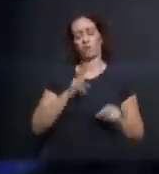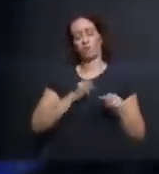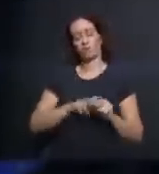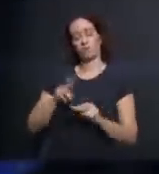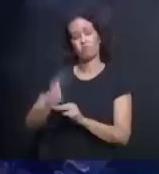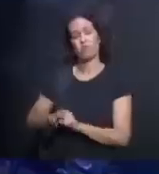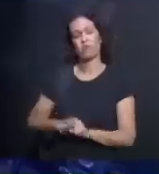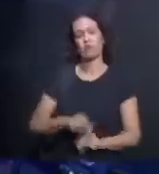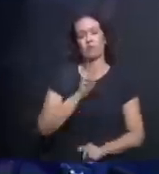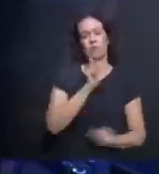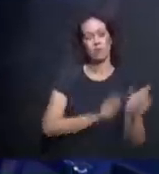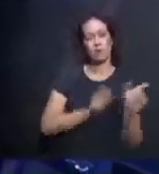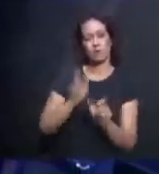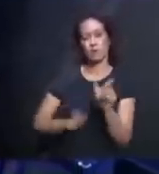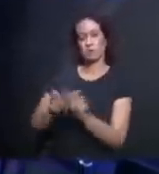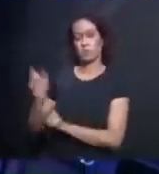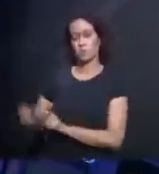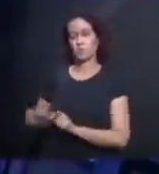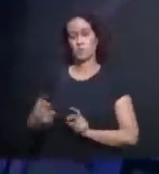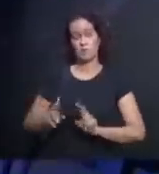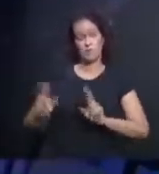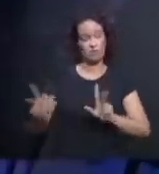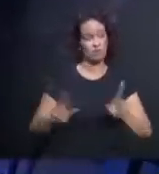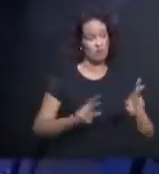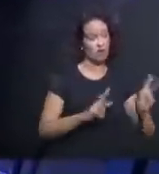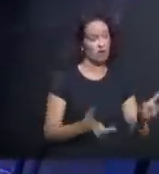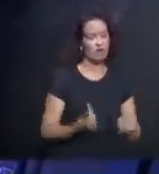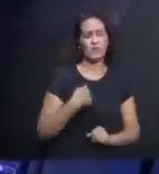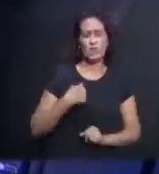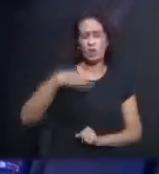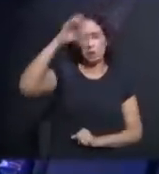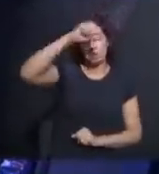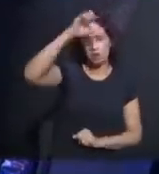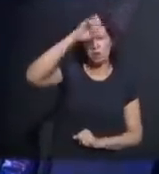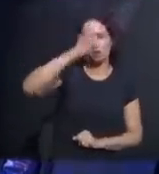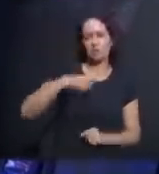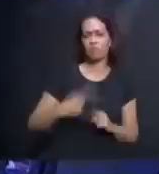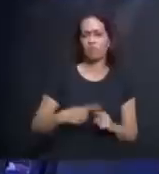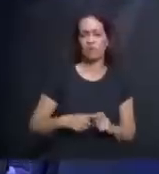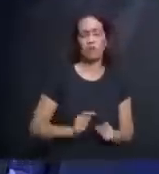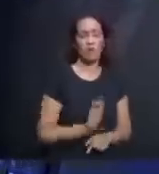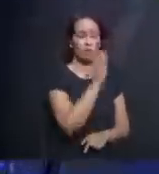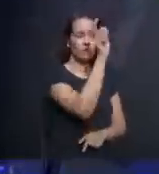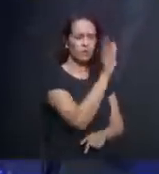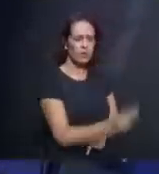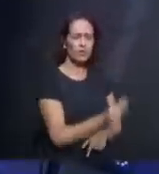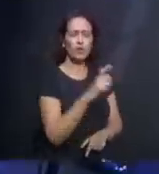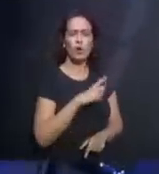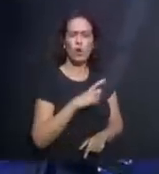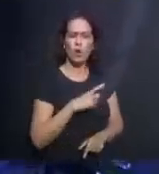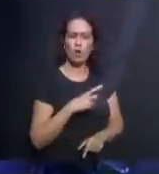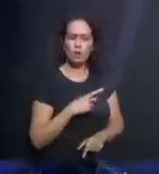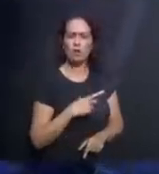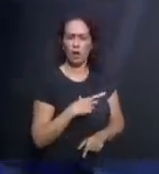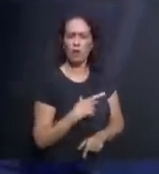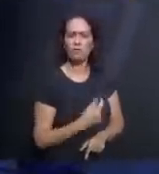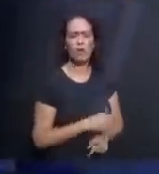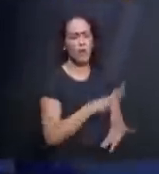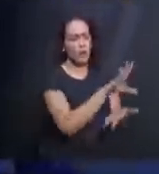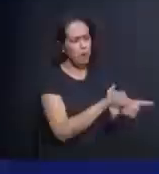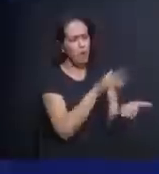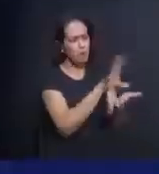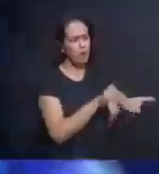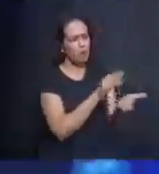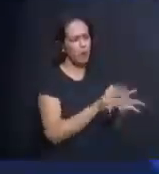que é por isso que forma os vingadores. É porque tinha tanto depósito de Deus na vida daquela pessoa, que o que ele me acrescentou, eu jamais saberia